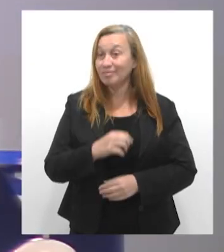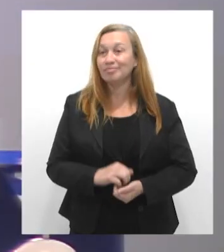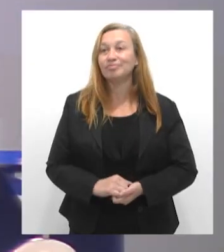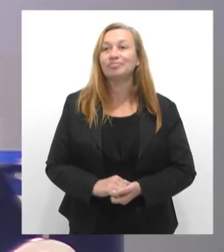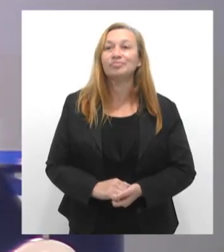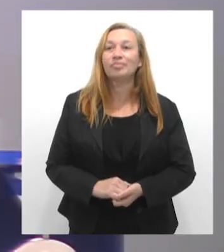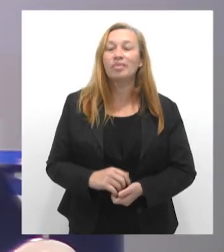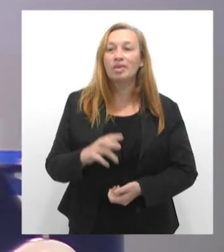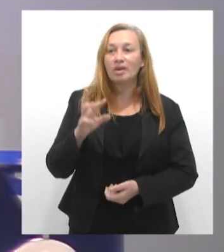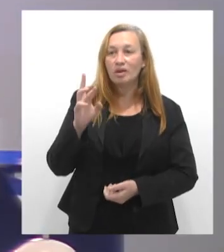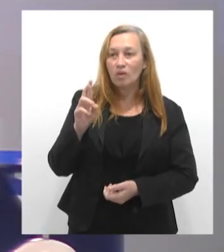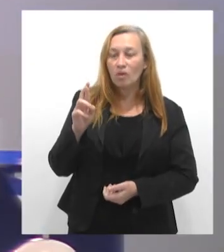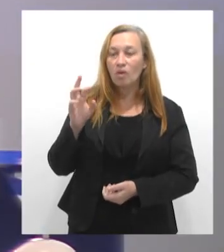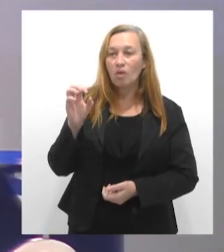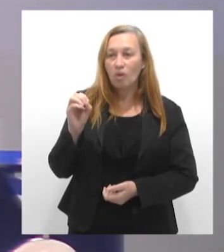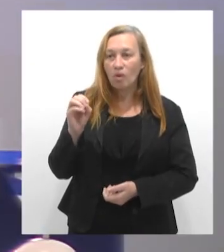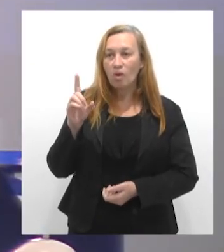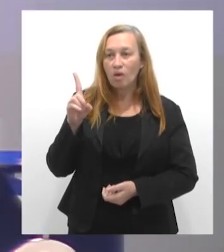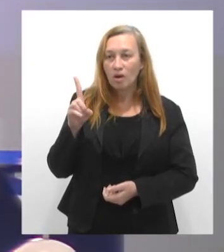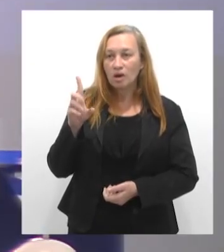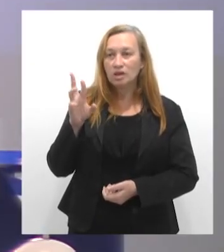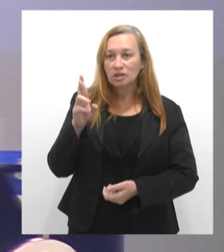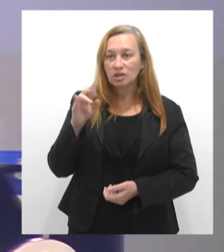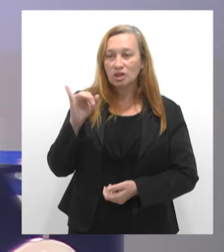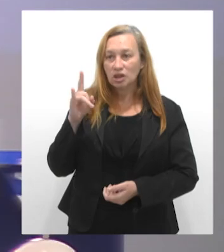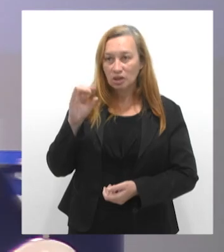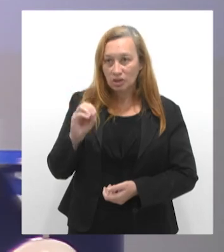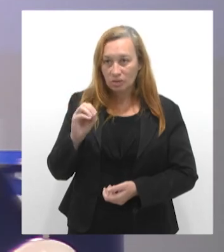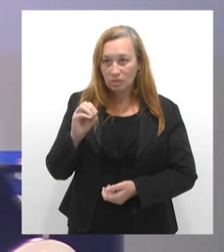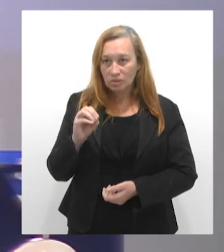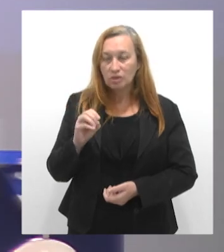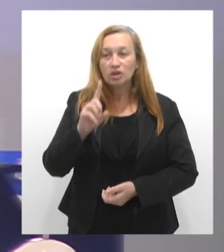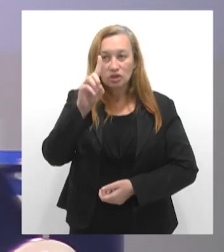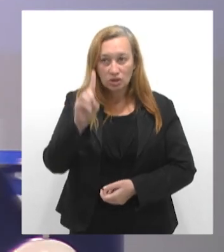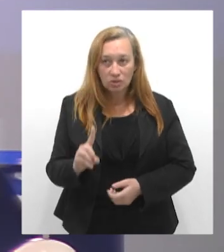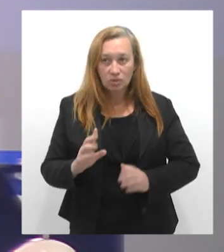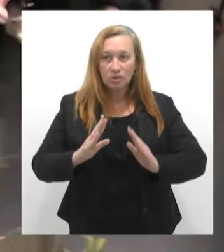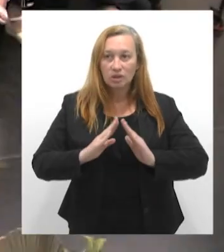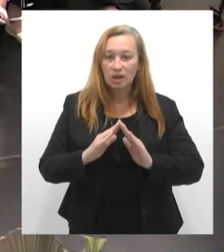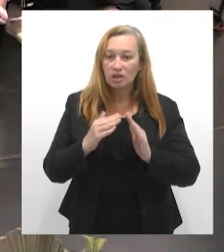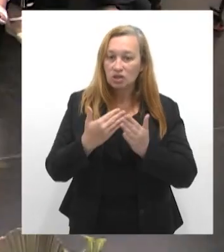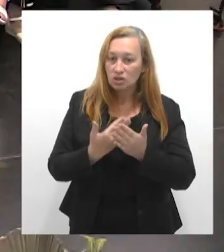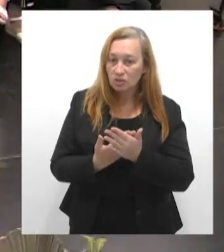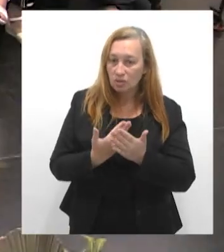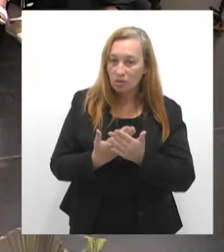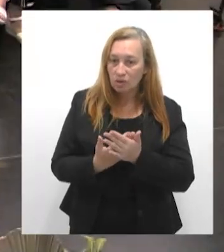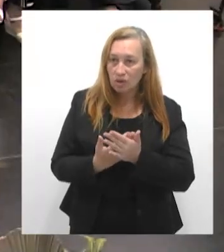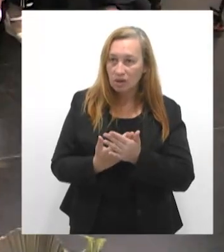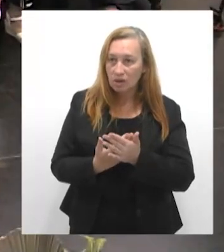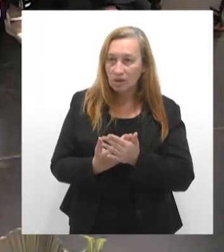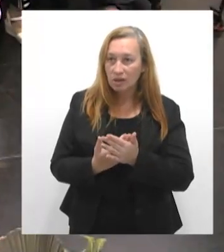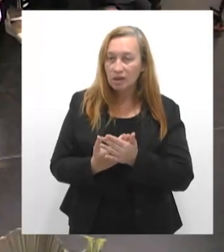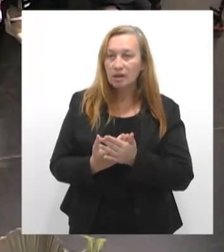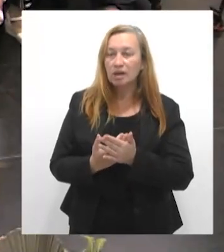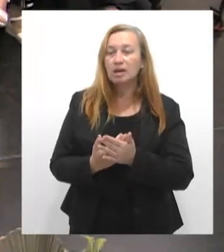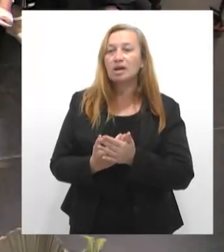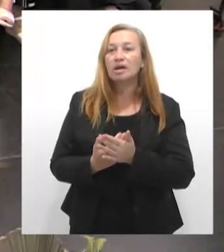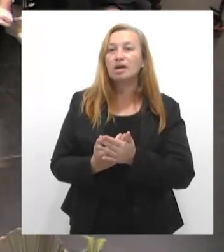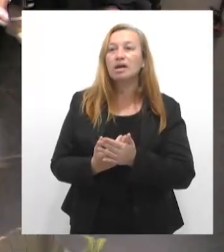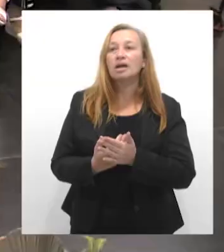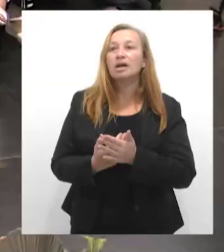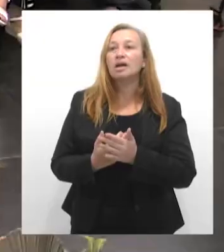O Rodrigo Gomes, diretor da Escola Legislativa da Câmara Municipal. Muito obrigado.